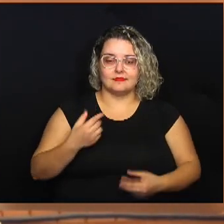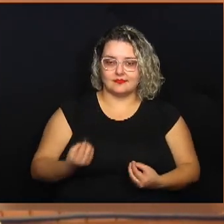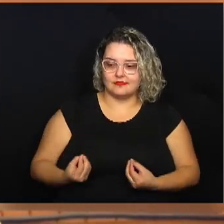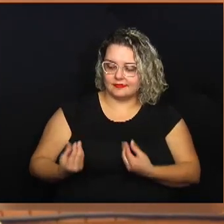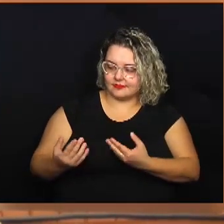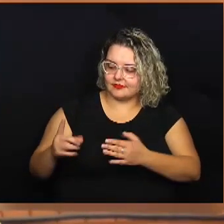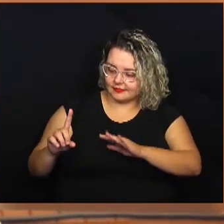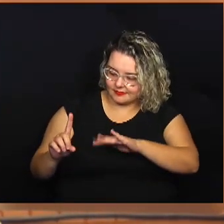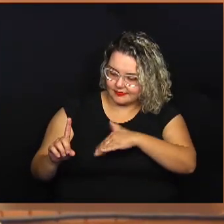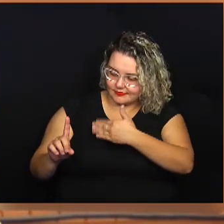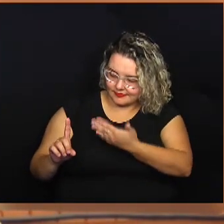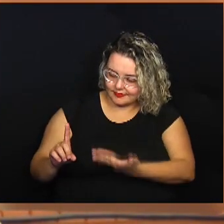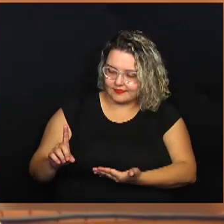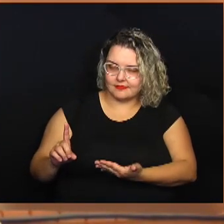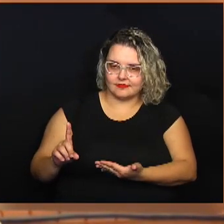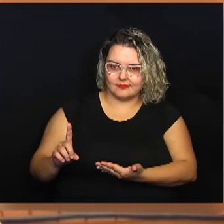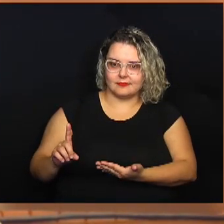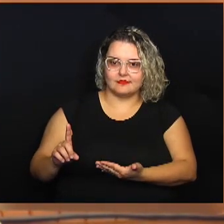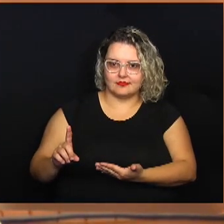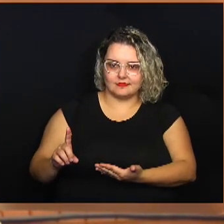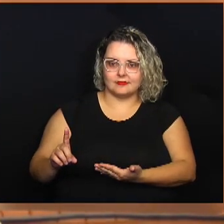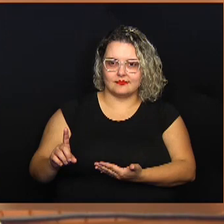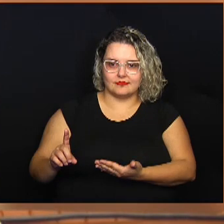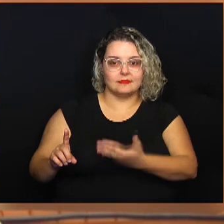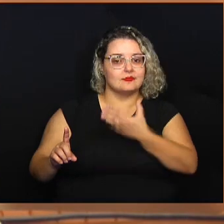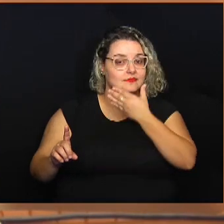e homenagear esse grande